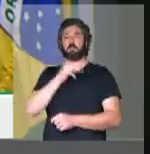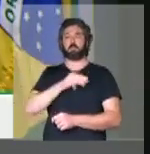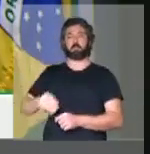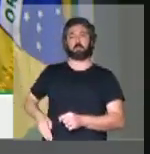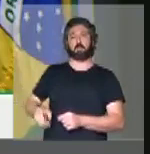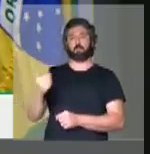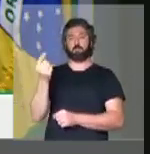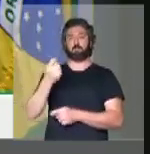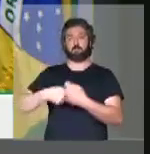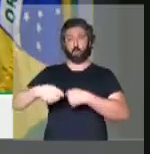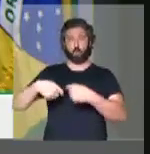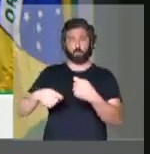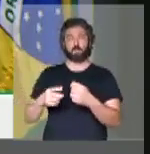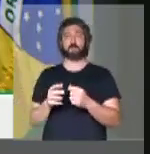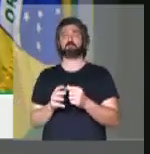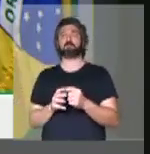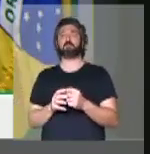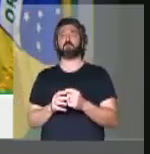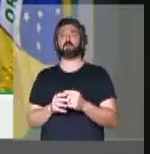Fazenda,